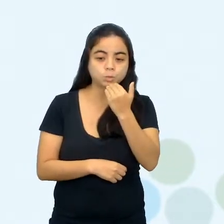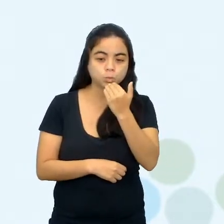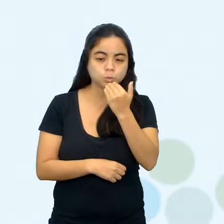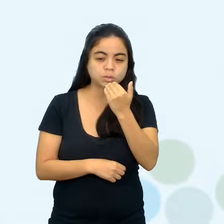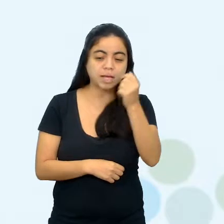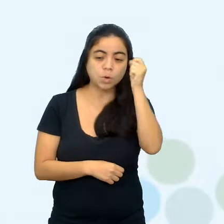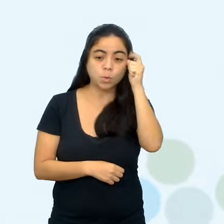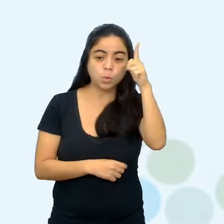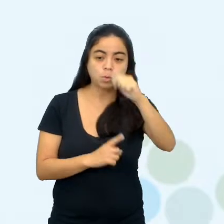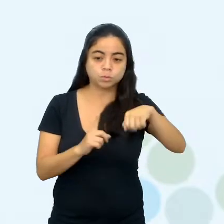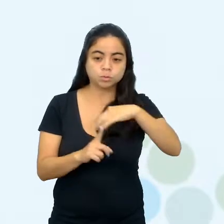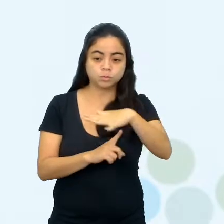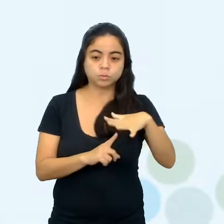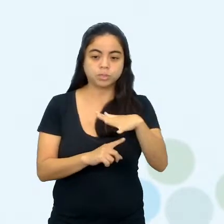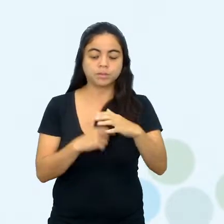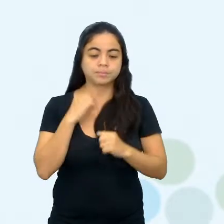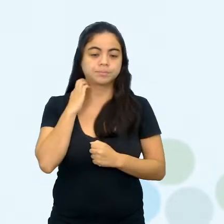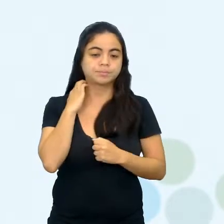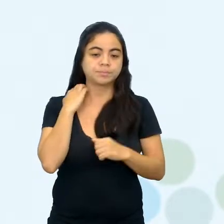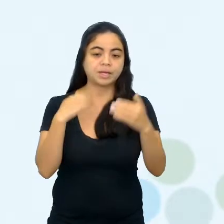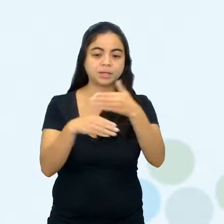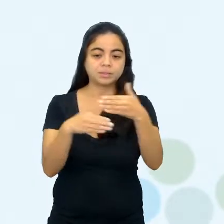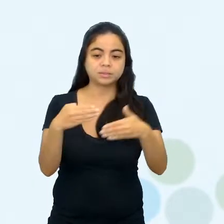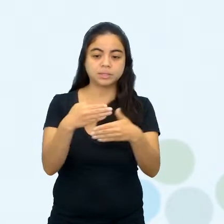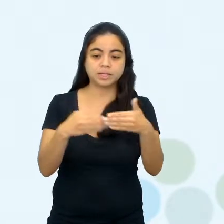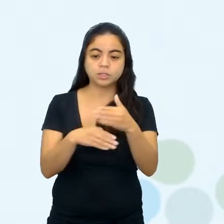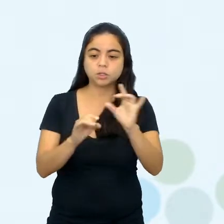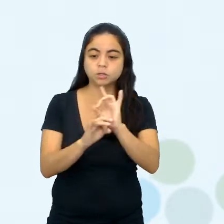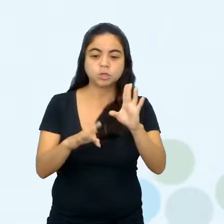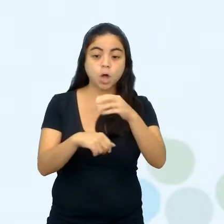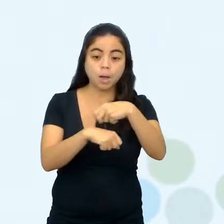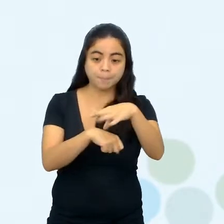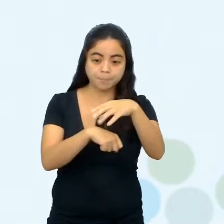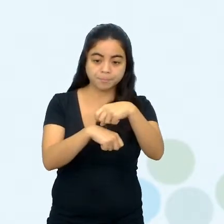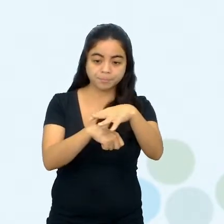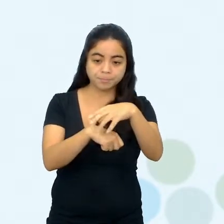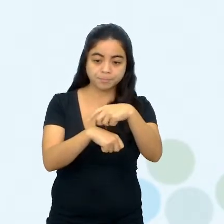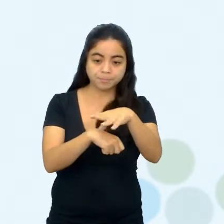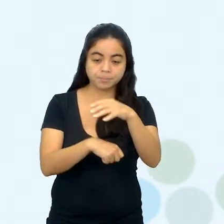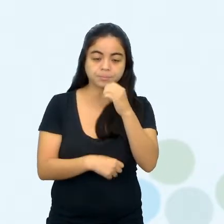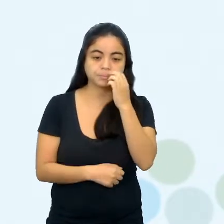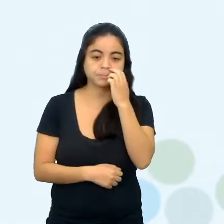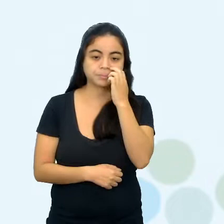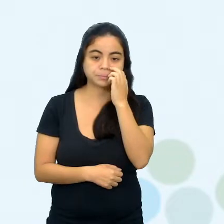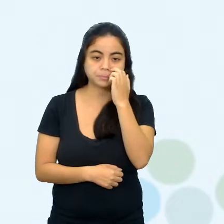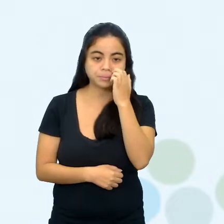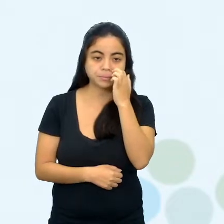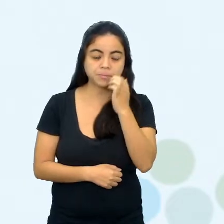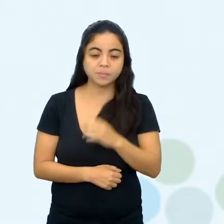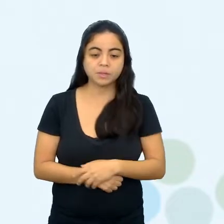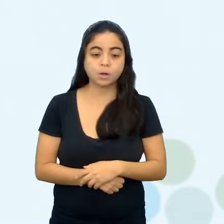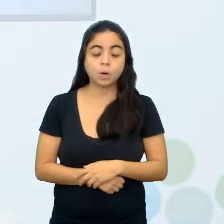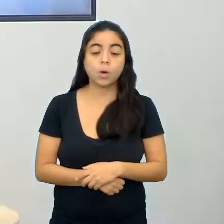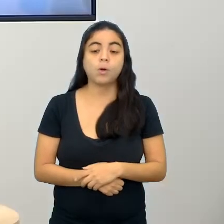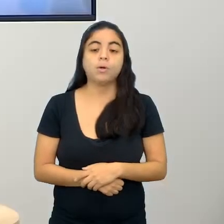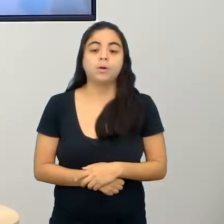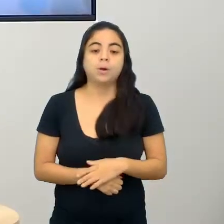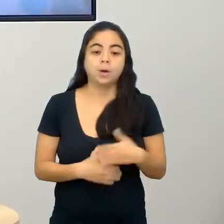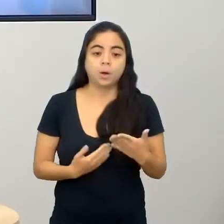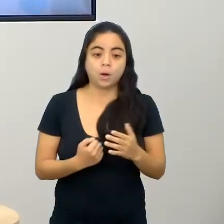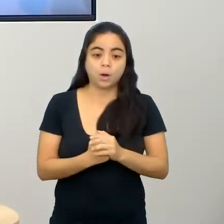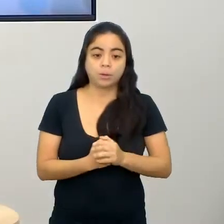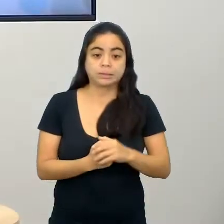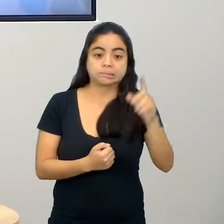para vocês, né, os outros slides para passar rapidinho, eu só queria dar um recado. O que acontece? Calendário é uma